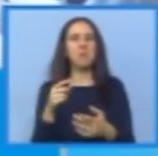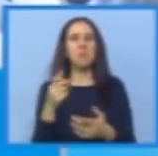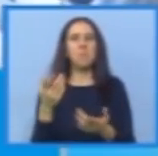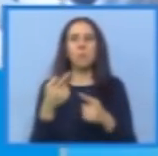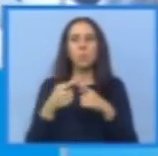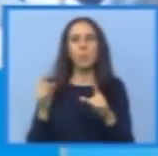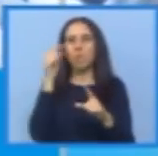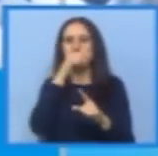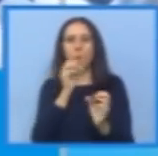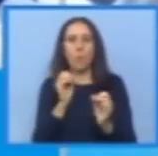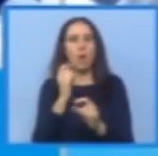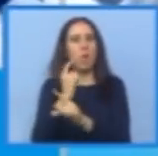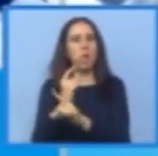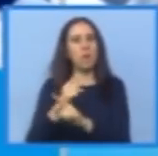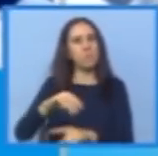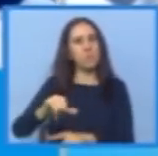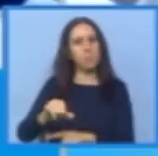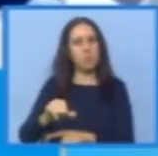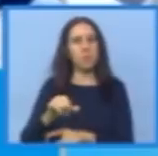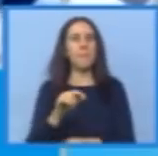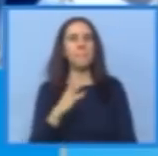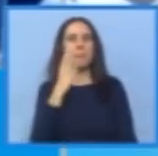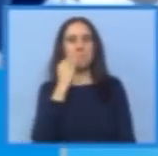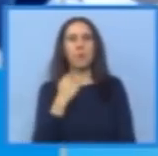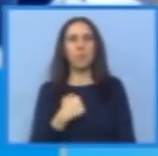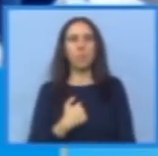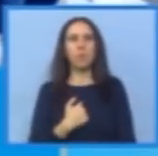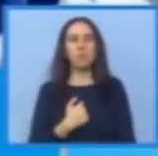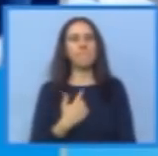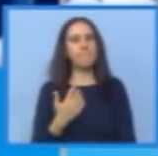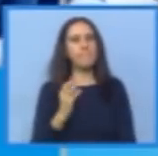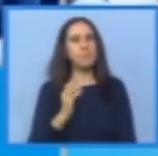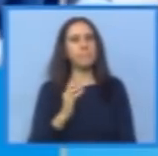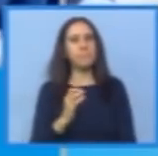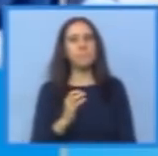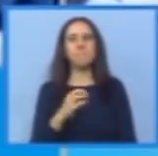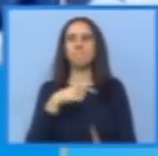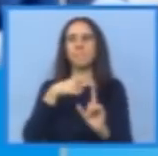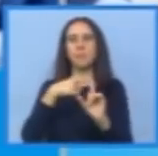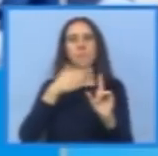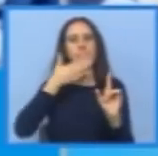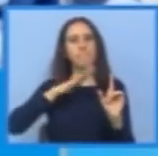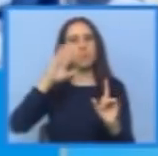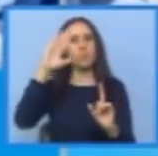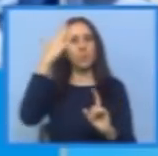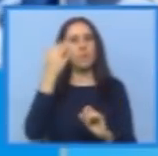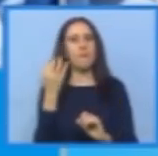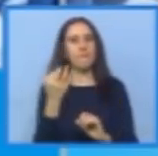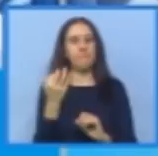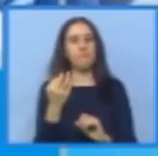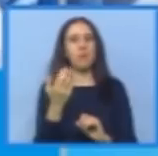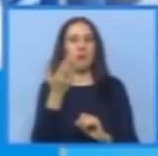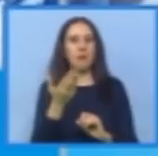bem a diferença porque continuam no mesmo sítio. E creio eu que a grande mais-valia tem sido